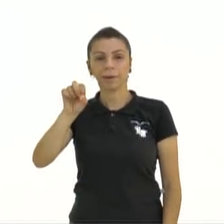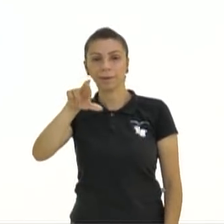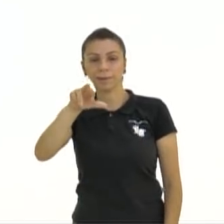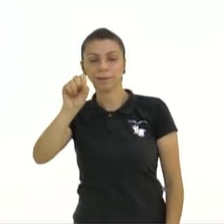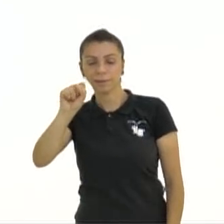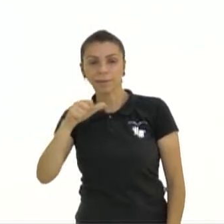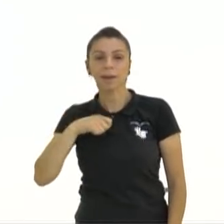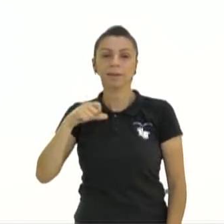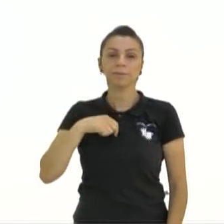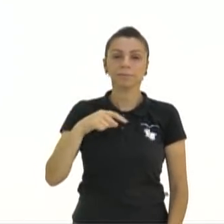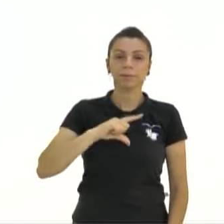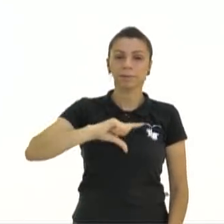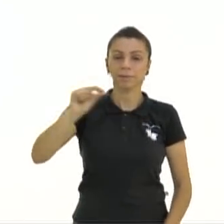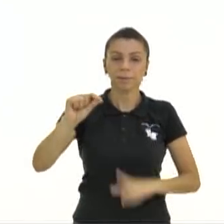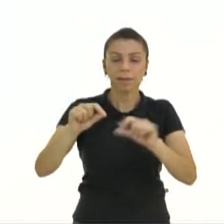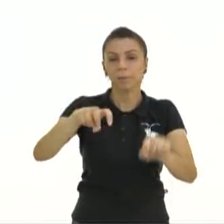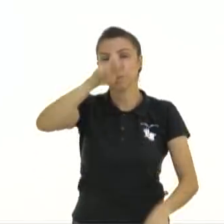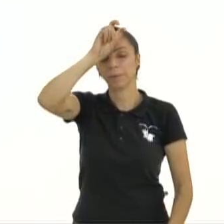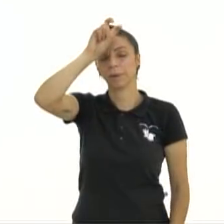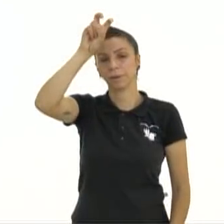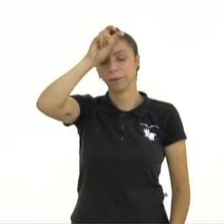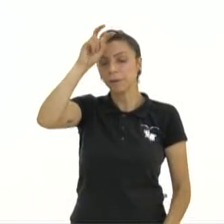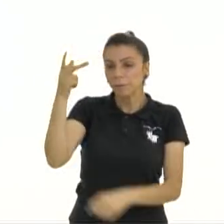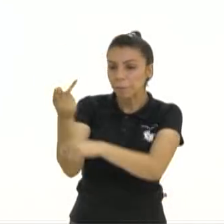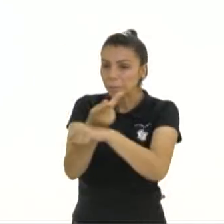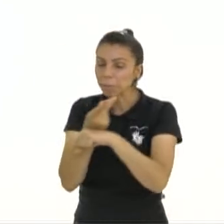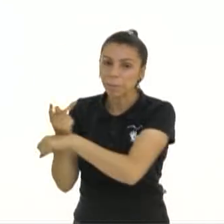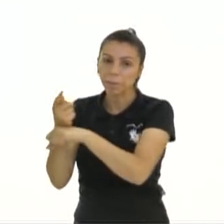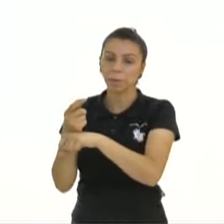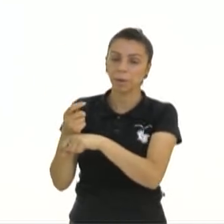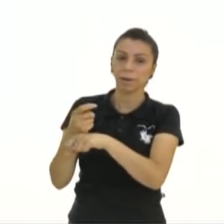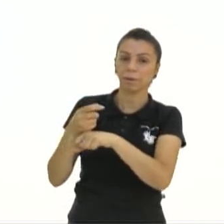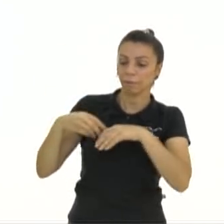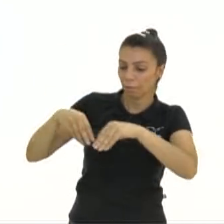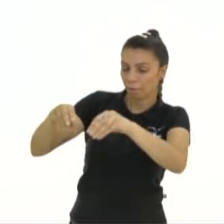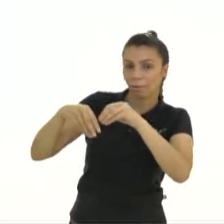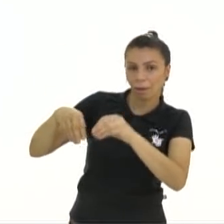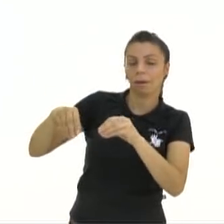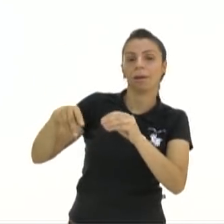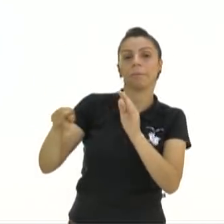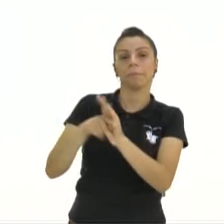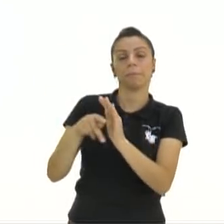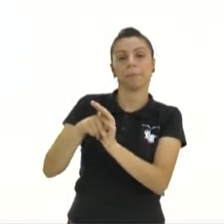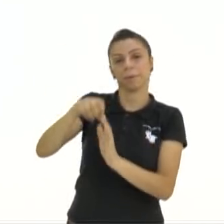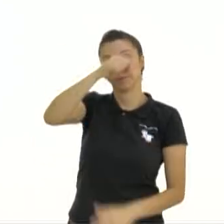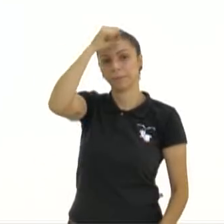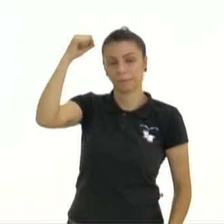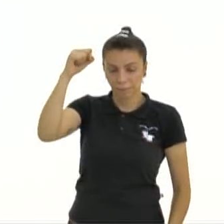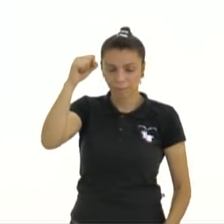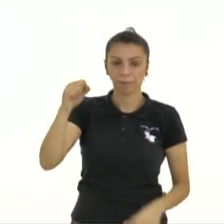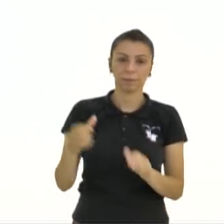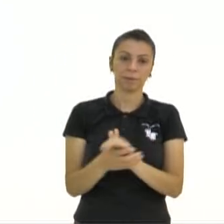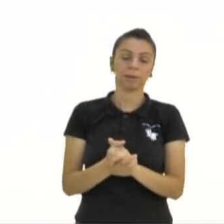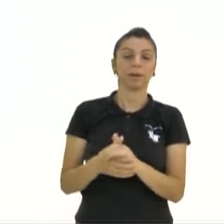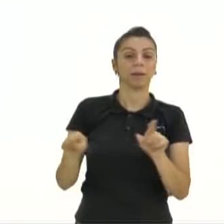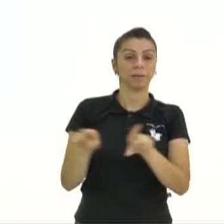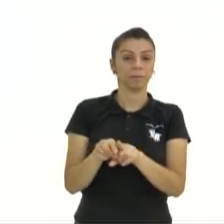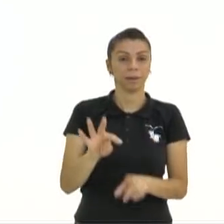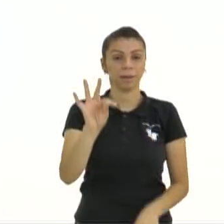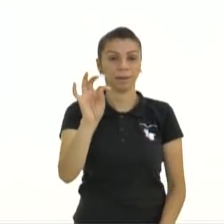Santa, Levítico, Números e Deuteronômio, conhecidos também como os 5 livros de Moisés ou